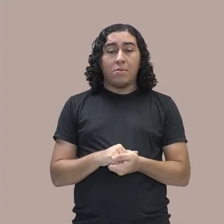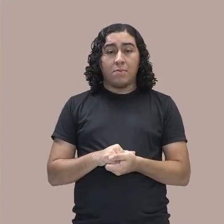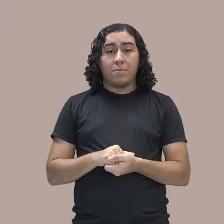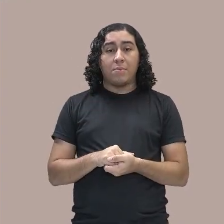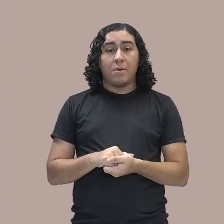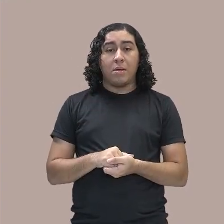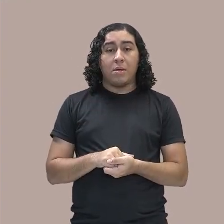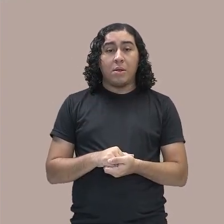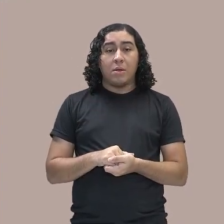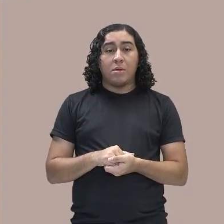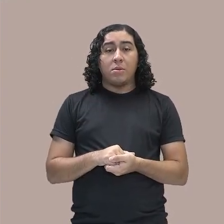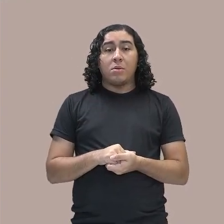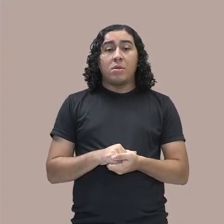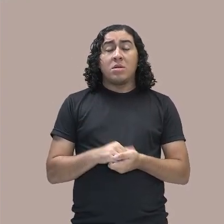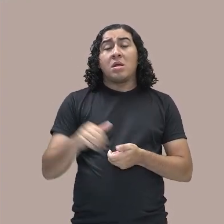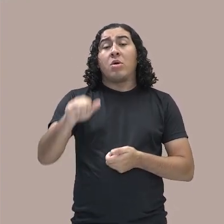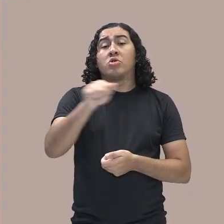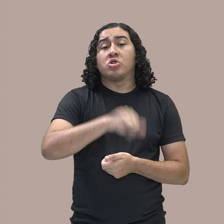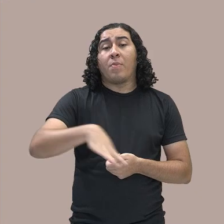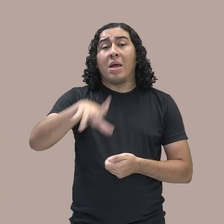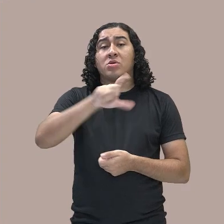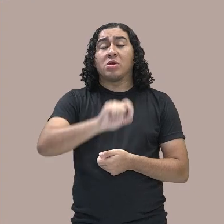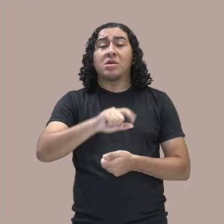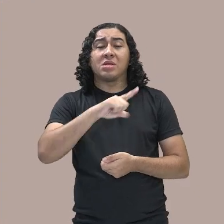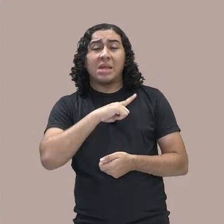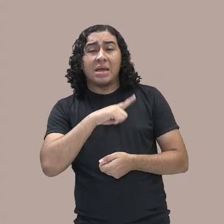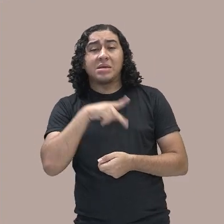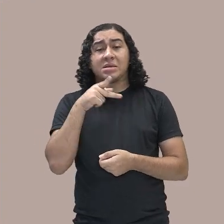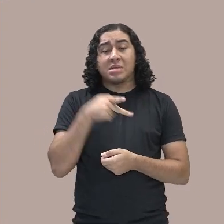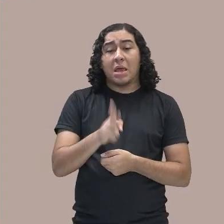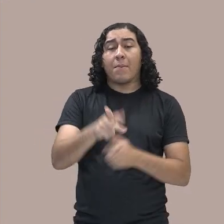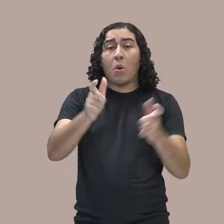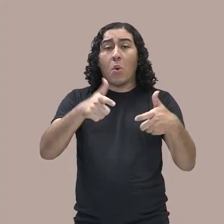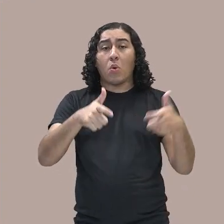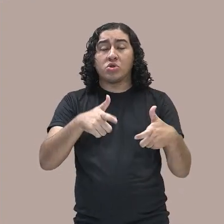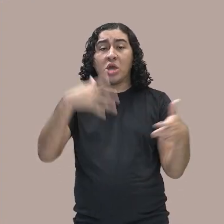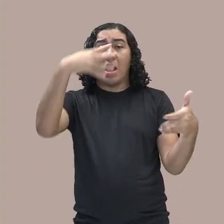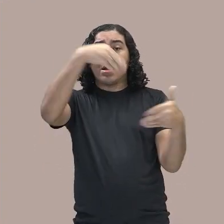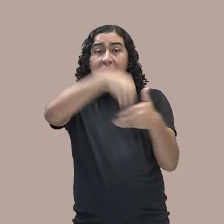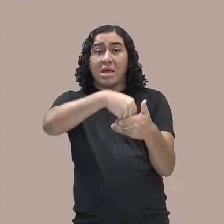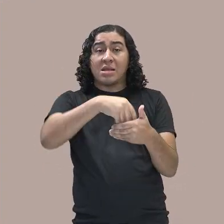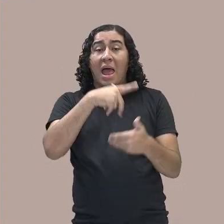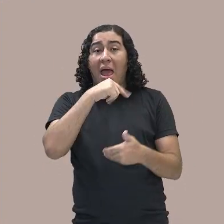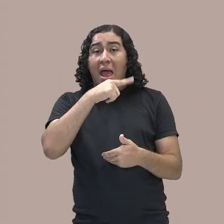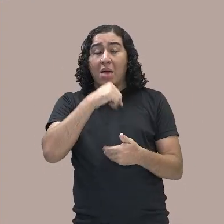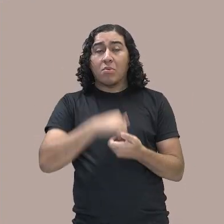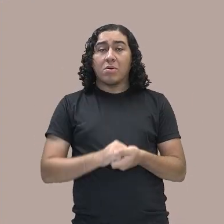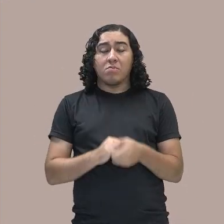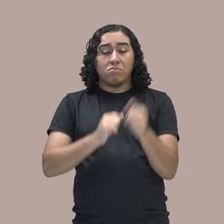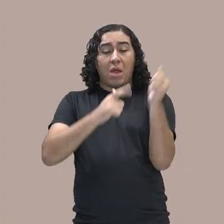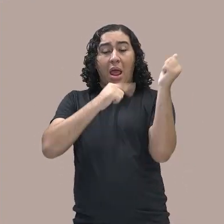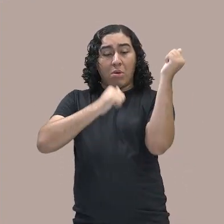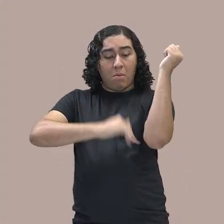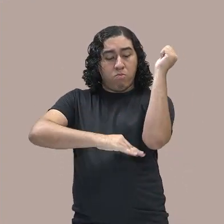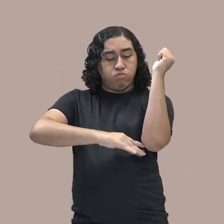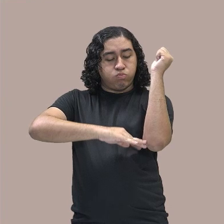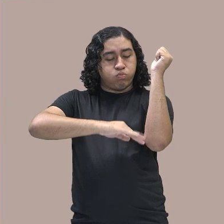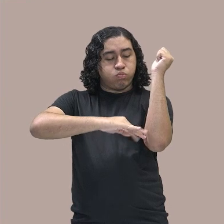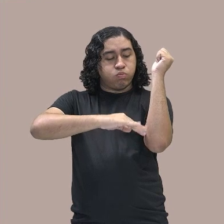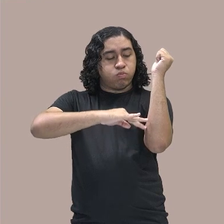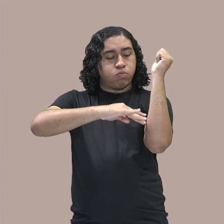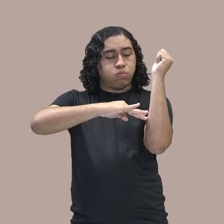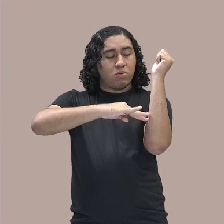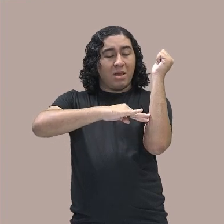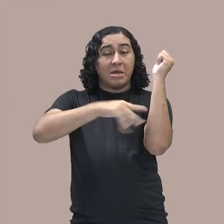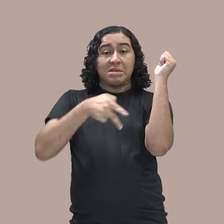área onde essa vegetação vai estar sempre dentro da água, porque essa é a área que vai estar sempre inundada,